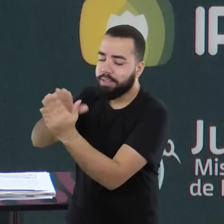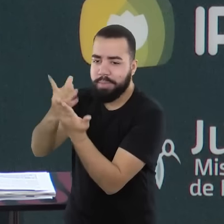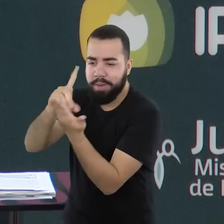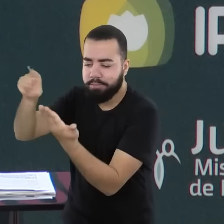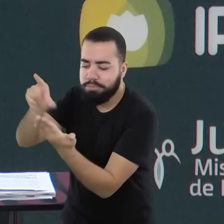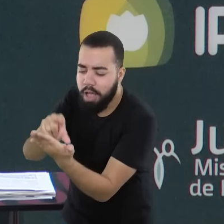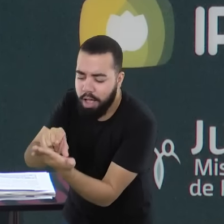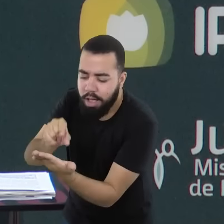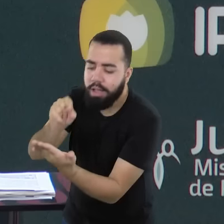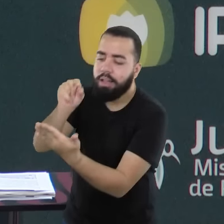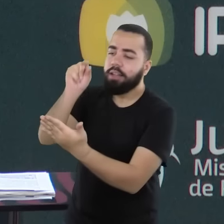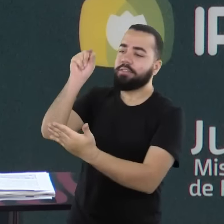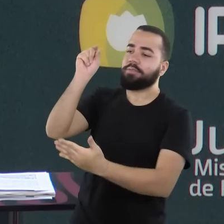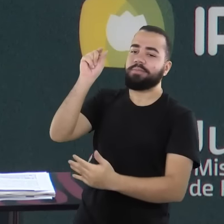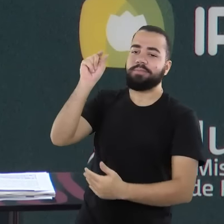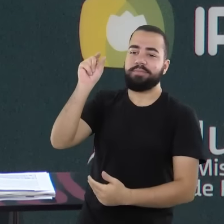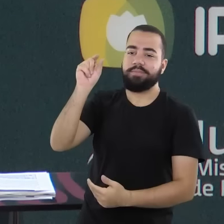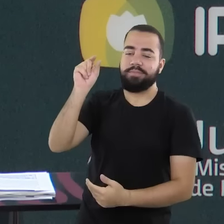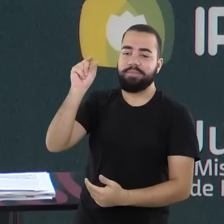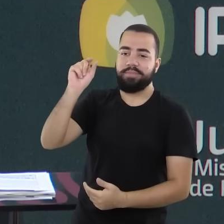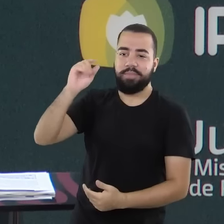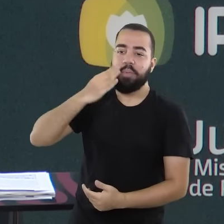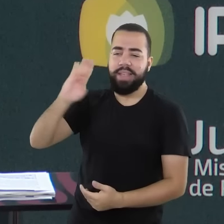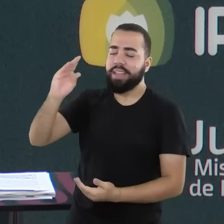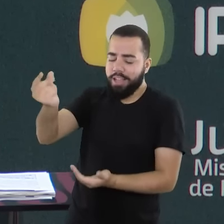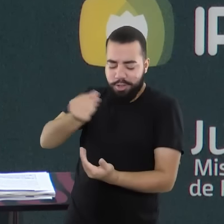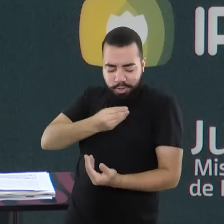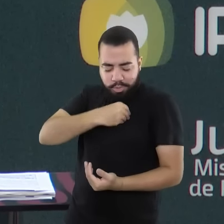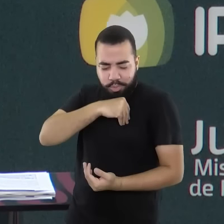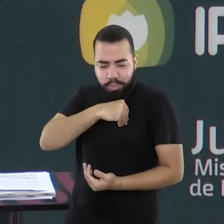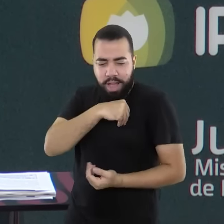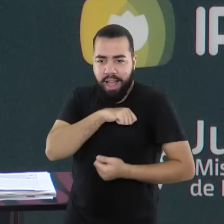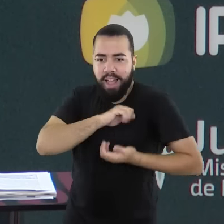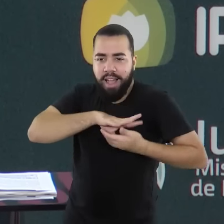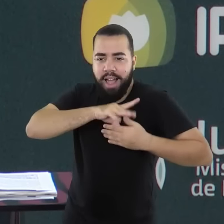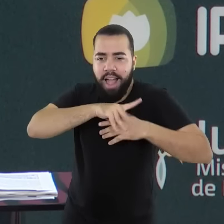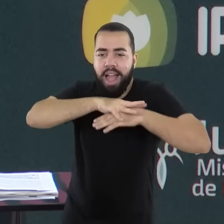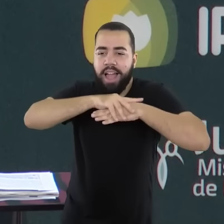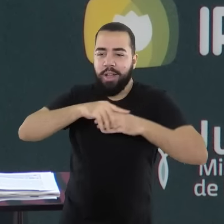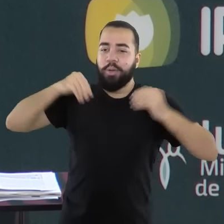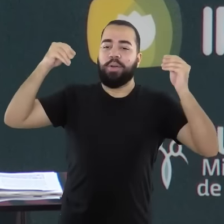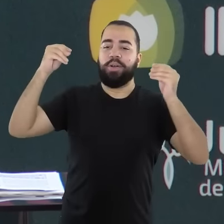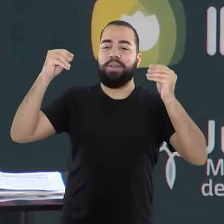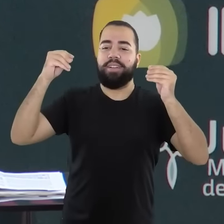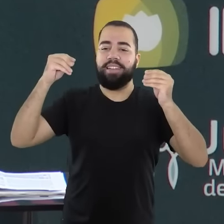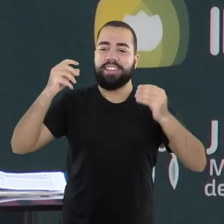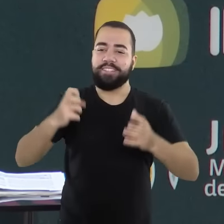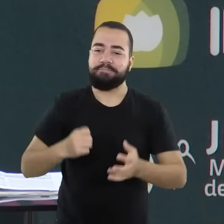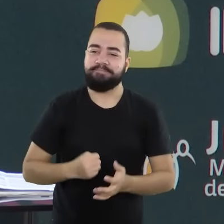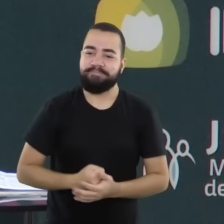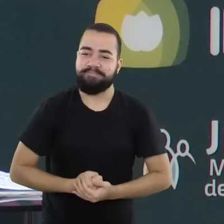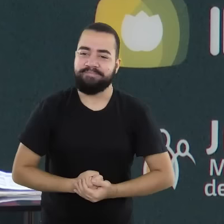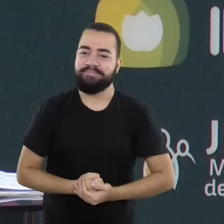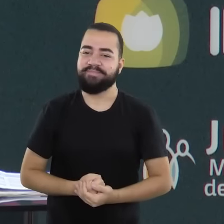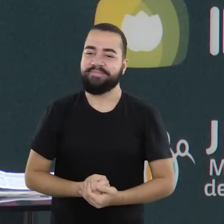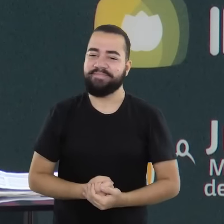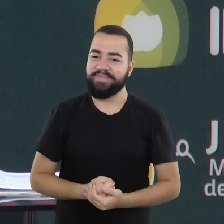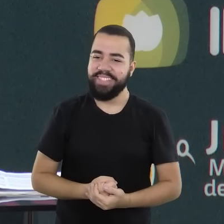farmácia, que é a palavra de Deus, você é curado, você é tratado.